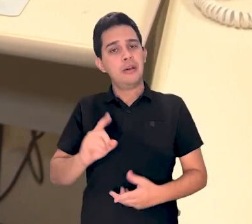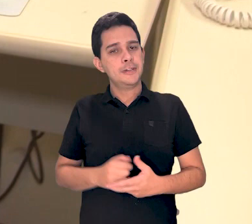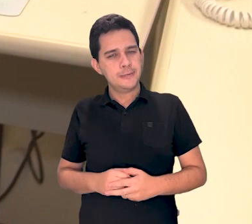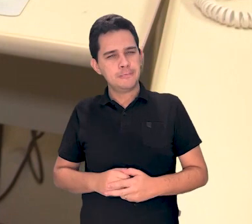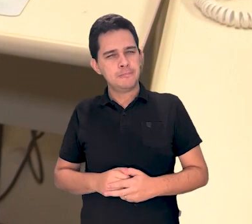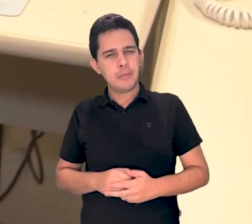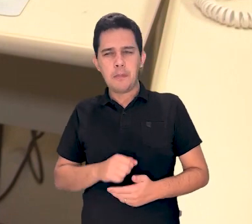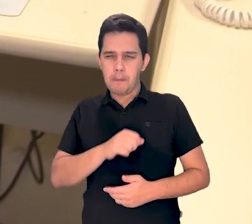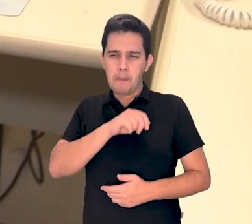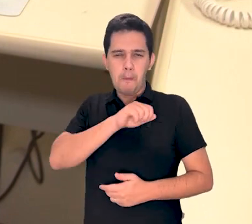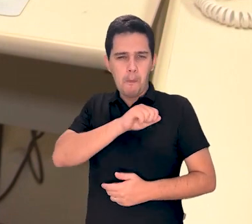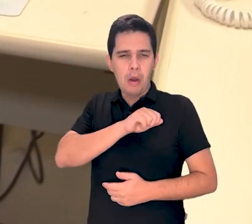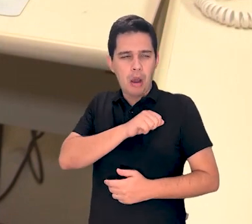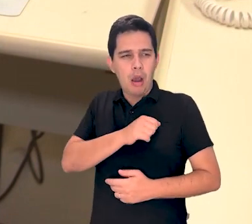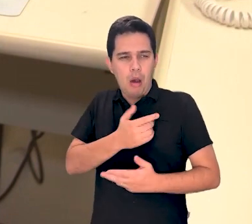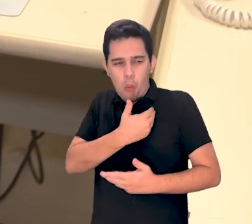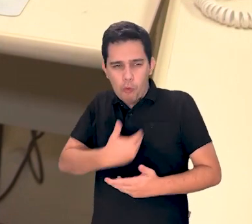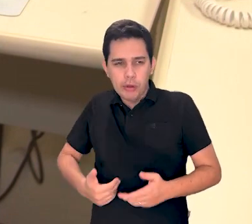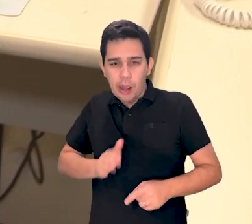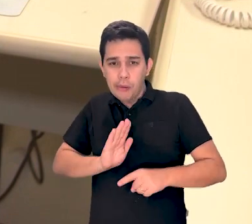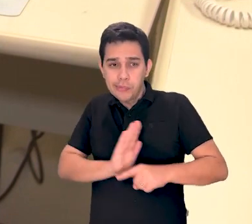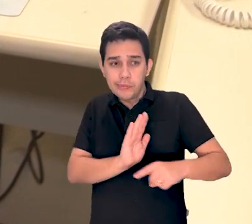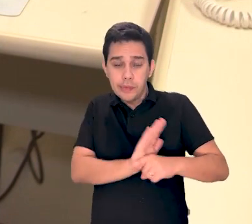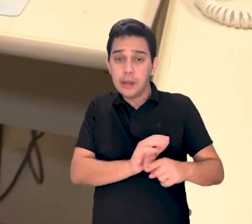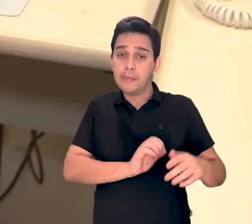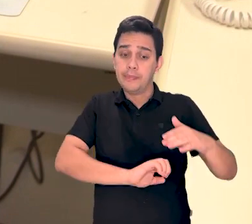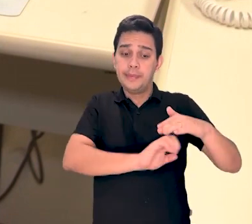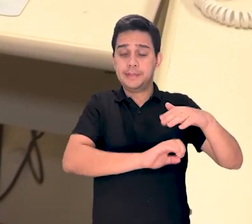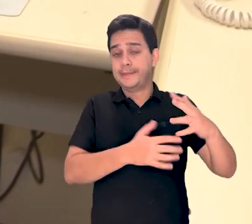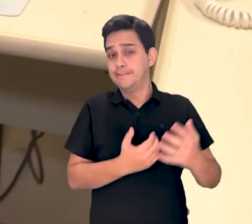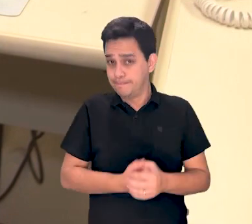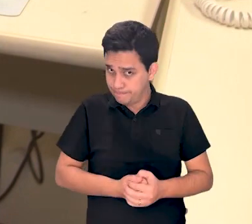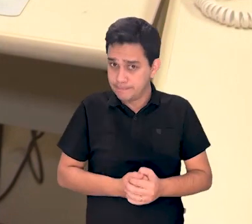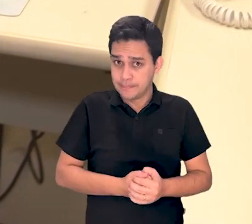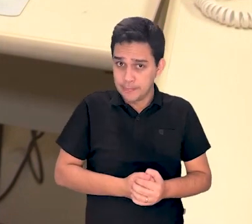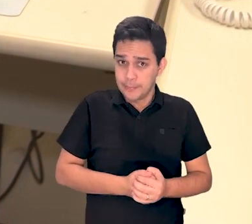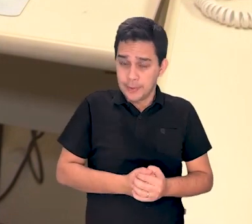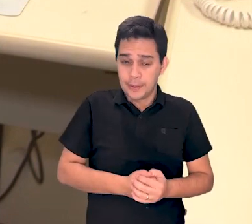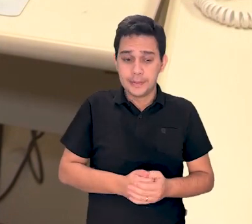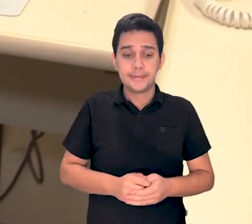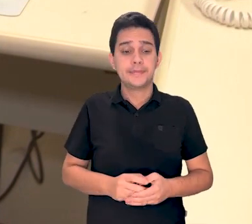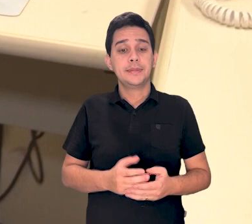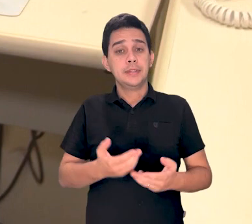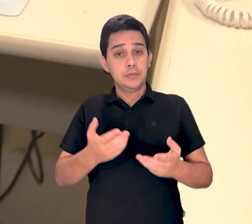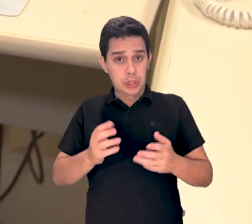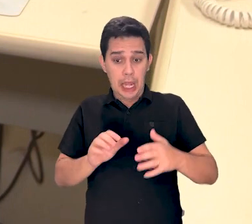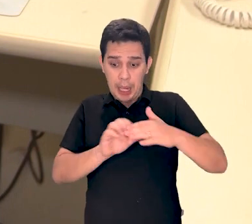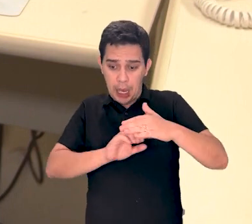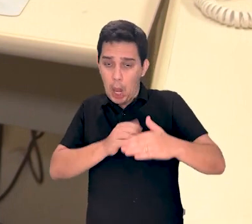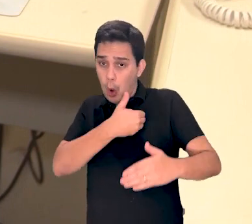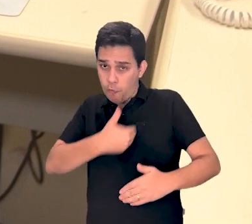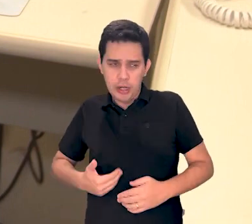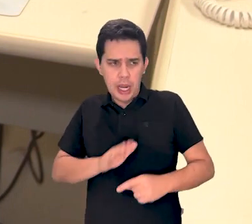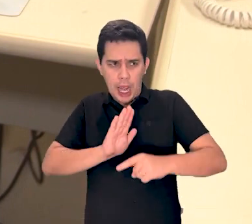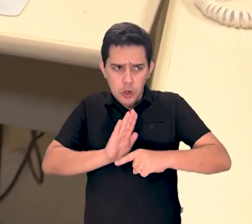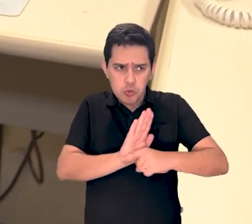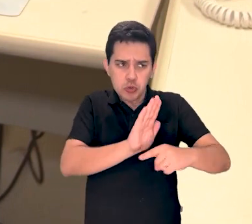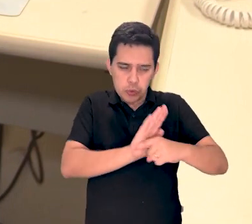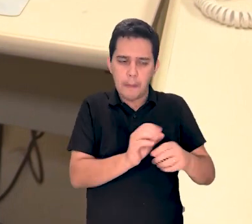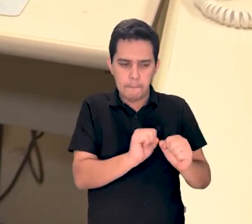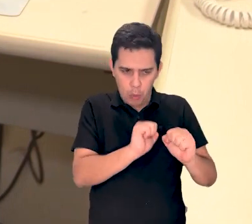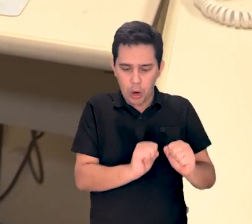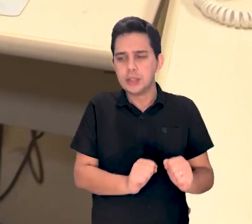que o município na qualidade the door o início de poder concedente ao particular para explorar esse